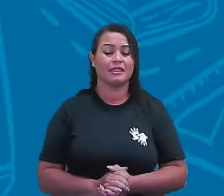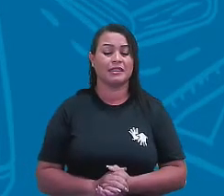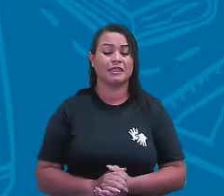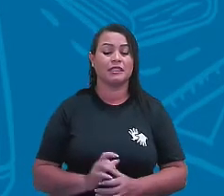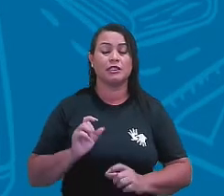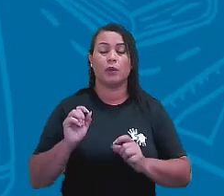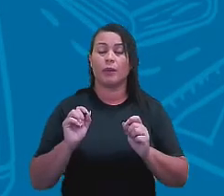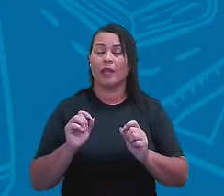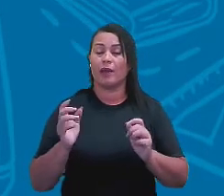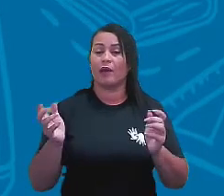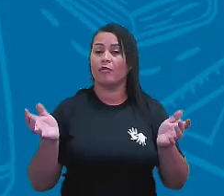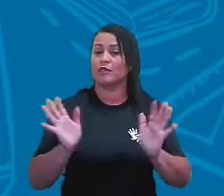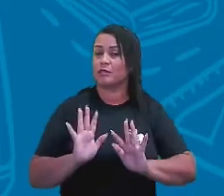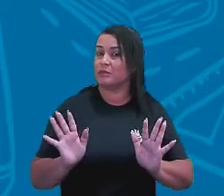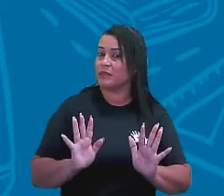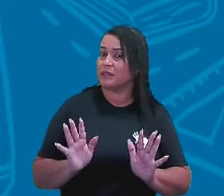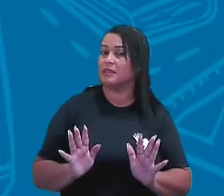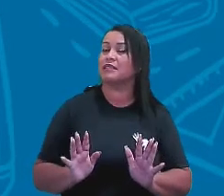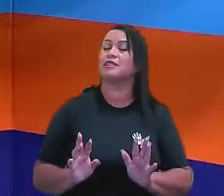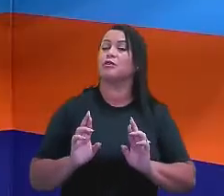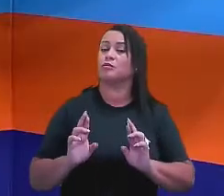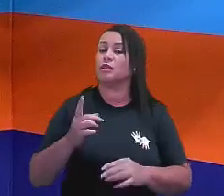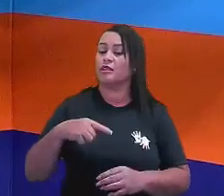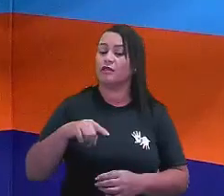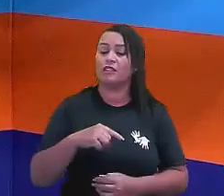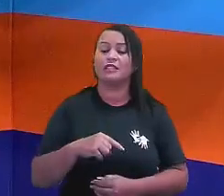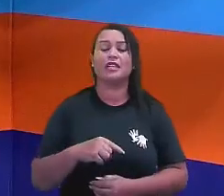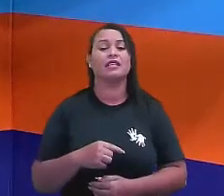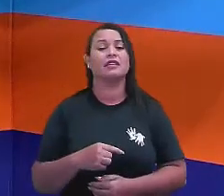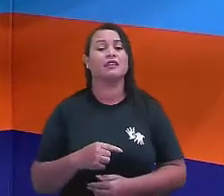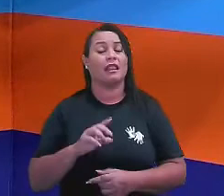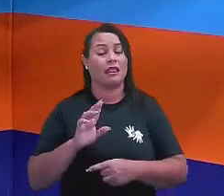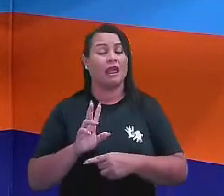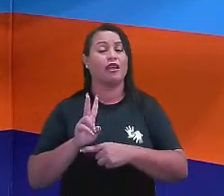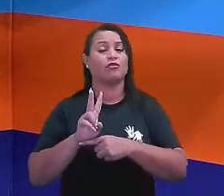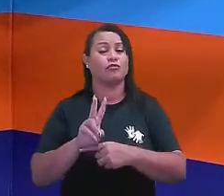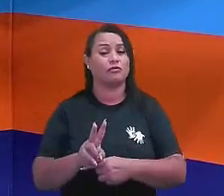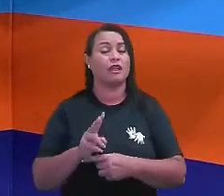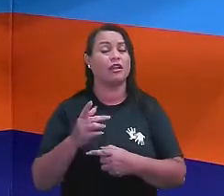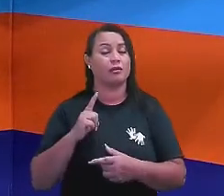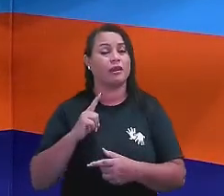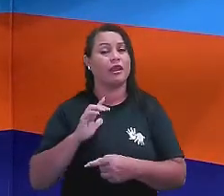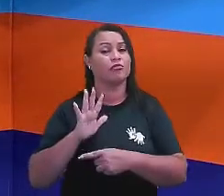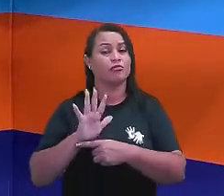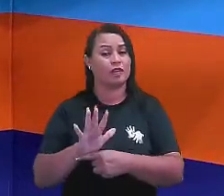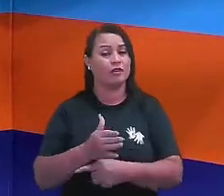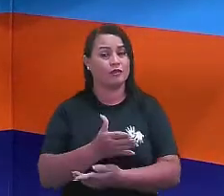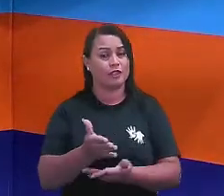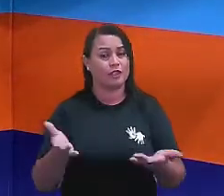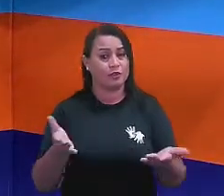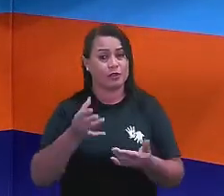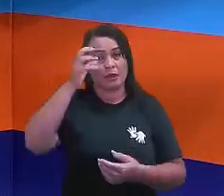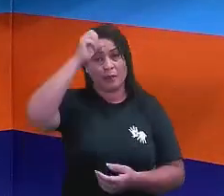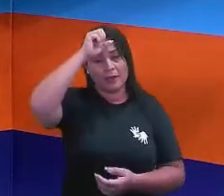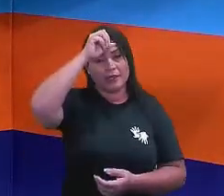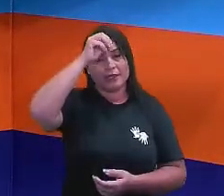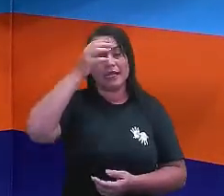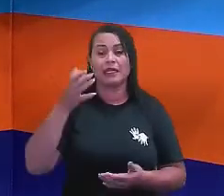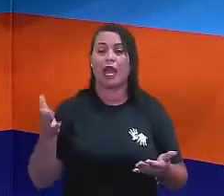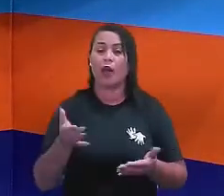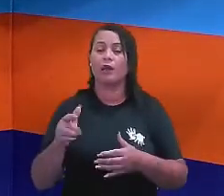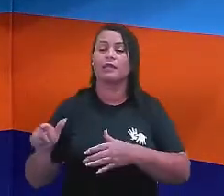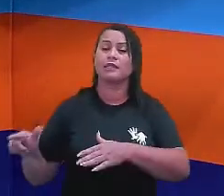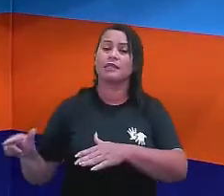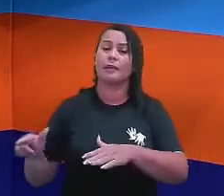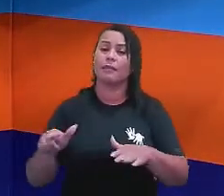se despedindo. Espero ter contribuído na aprendizagem de vocês hoje. E esta